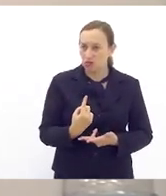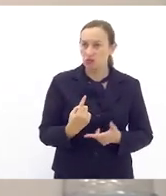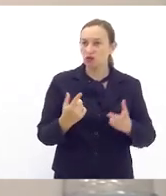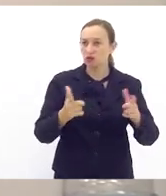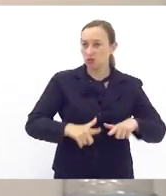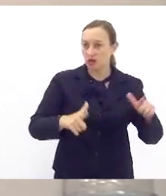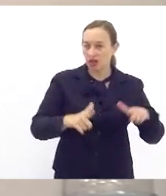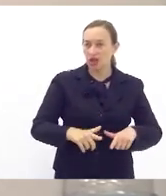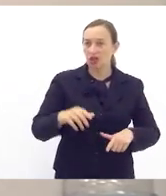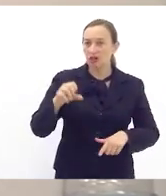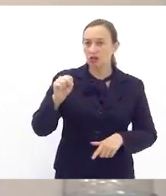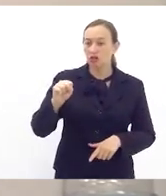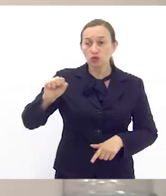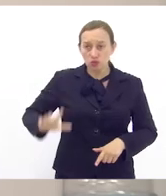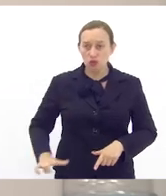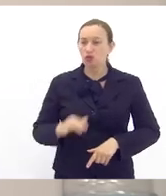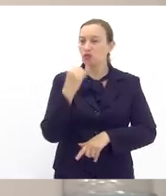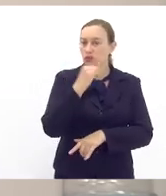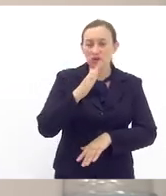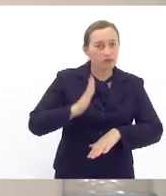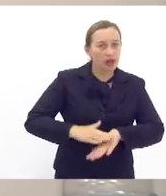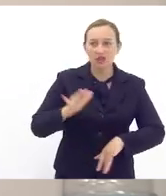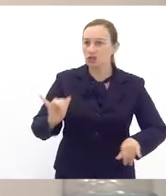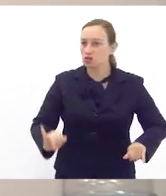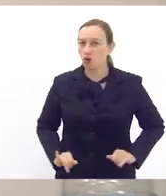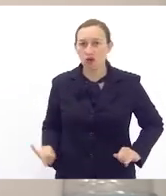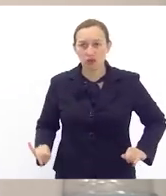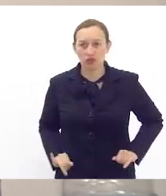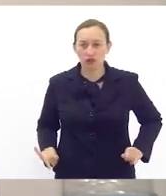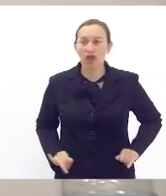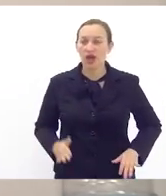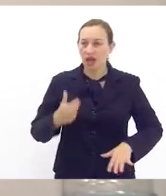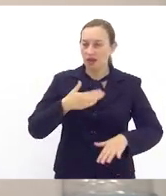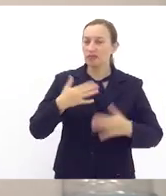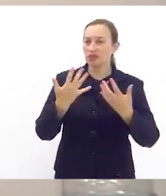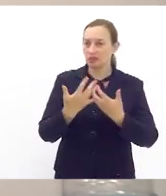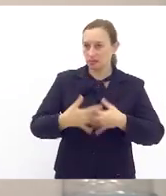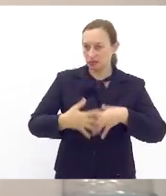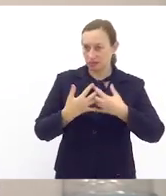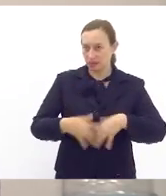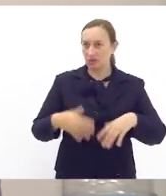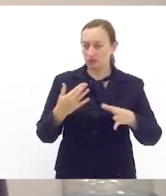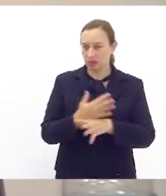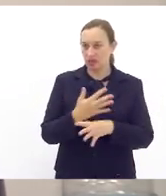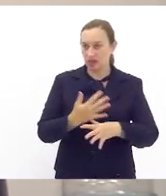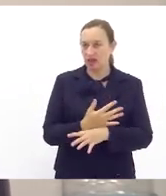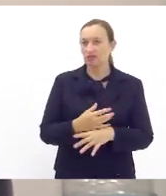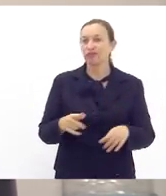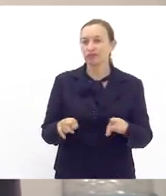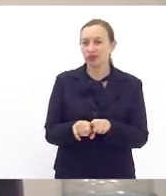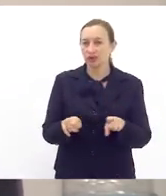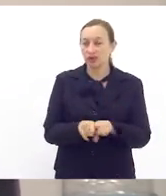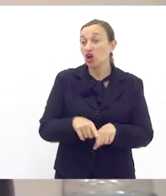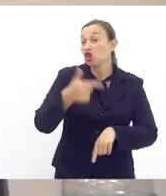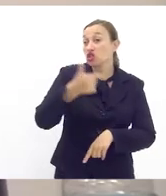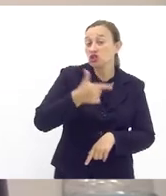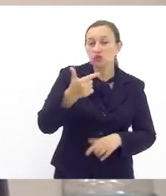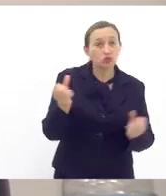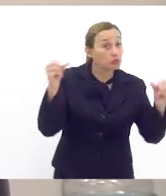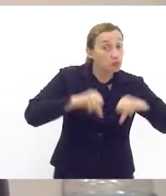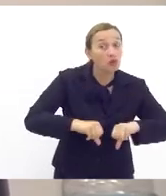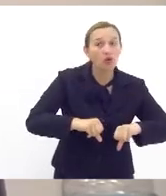tem ali as cidades que mais sofrem com isso Inclusive a minha cidade de Petrópolis tá ali colocada no segundo pior